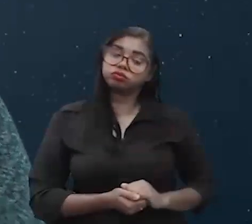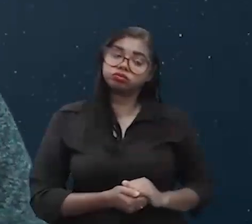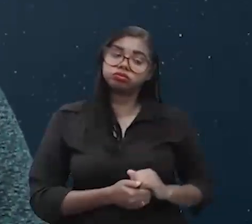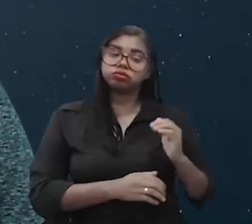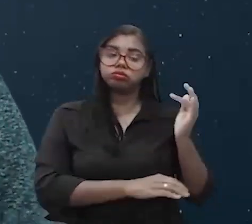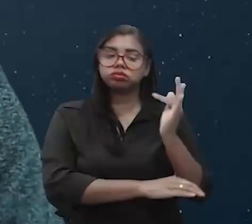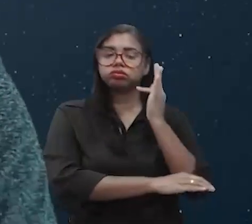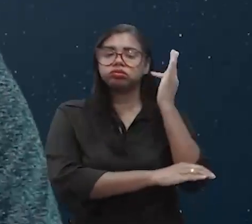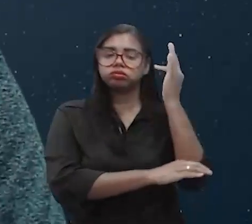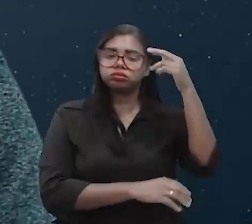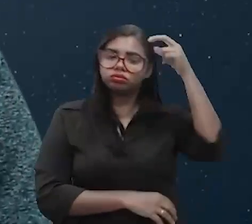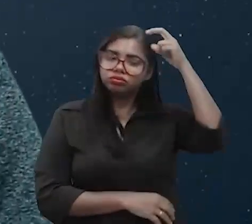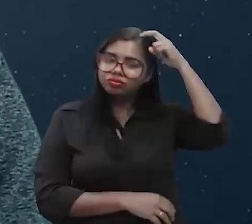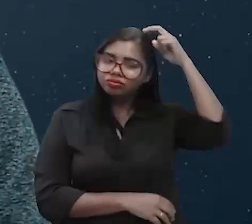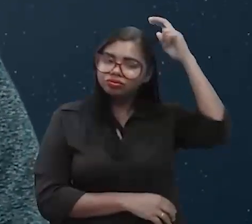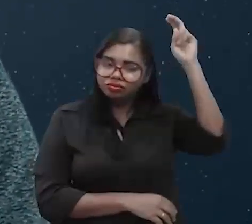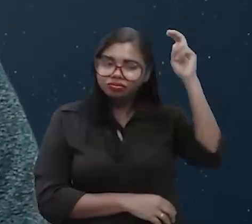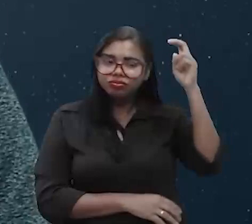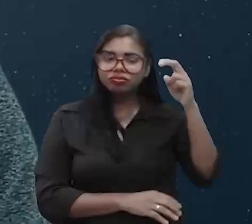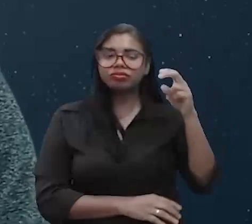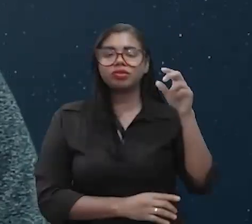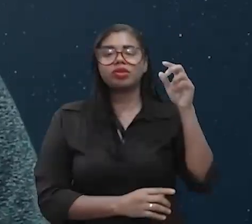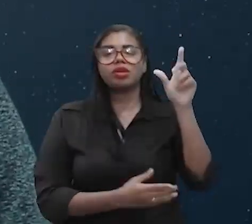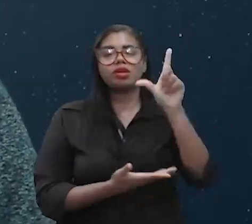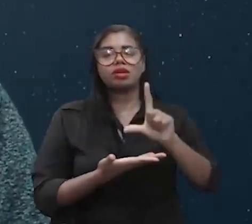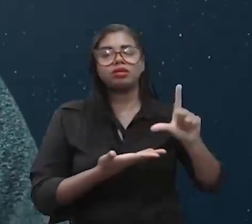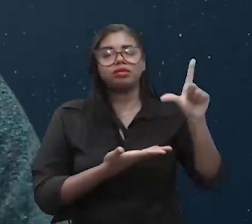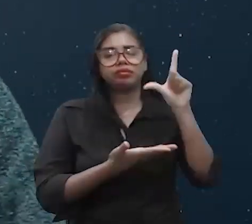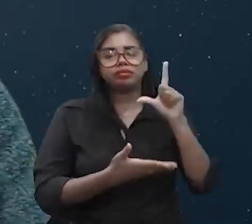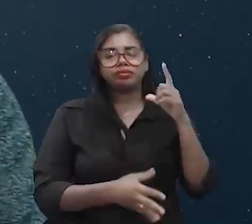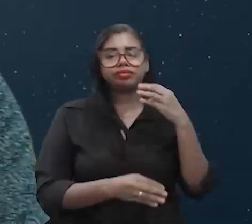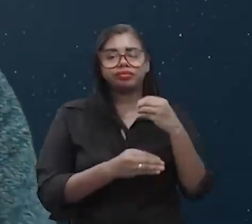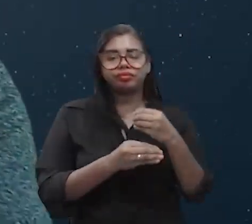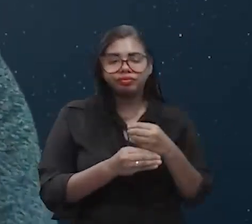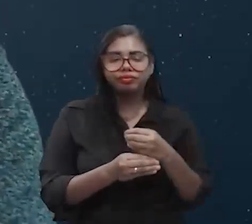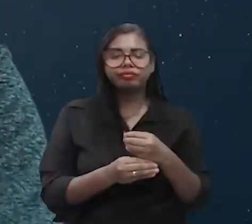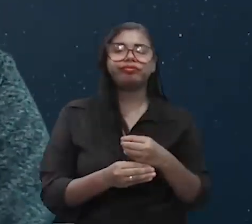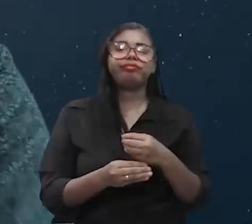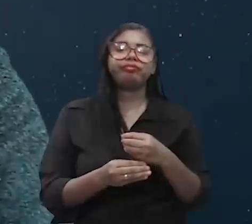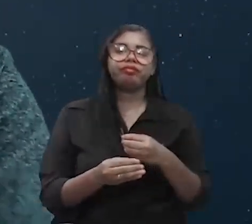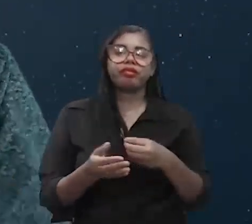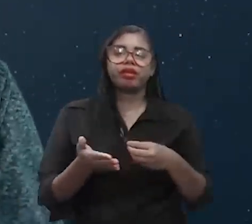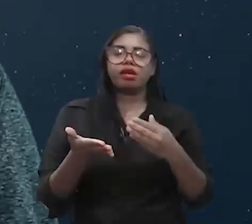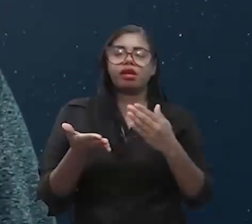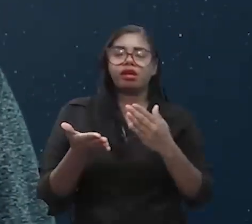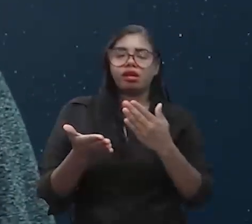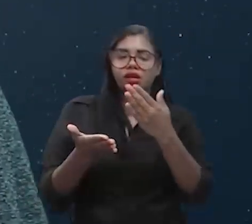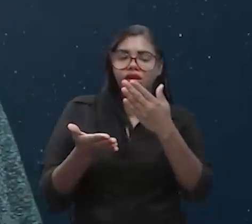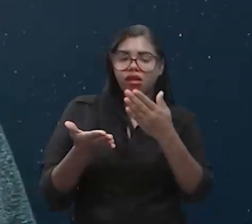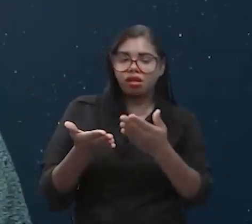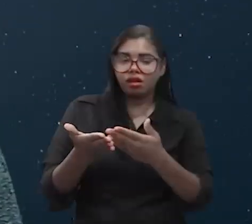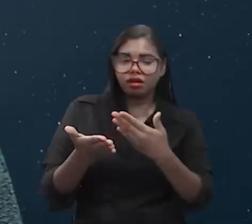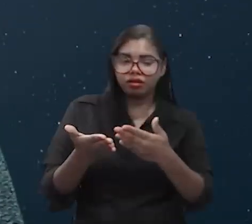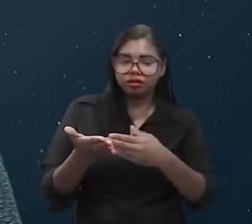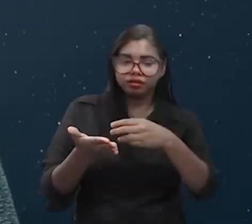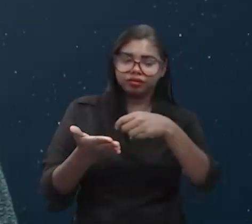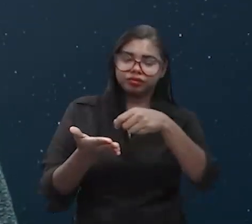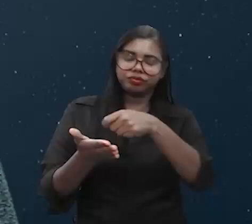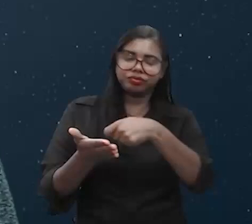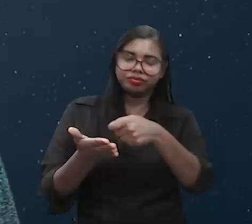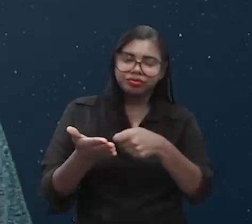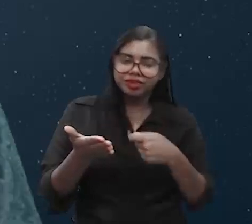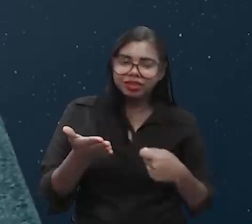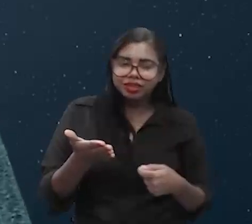Ajudou muito a literatura porque era dono de uma editora, de uma gráfica editora. Então muita gente publicou livro por causa do esforço dele,